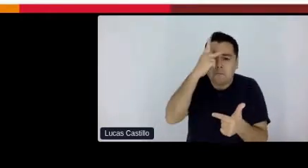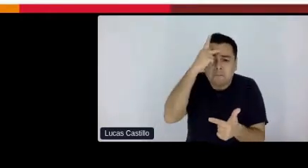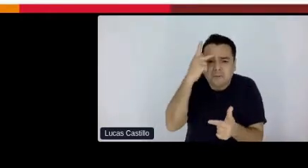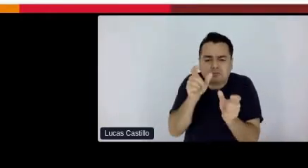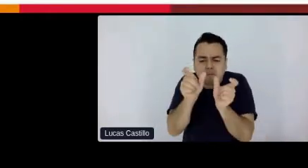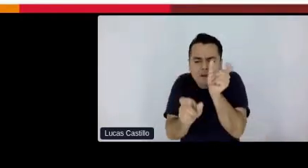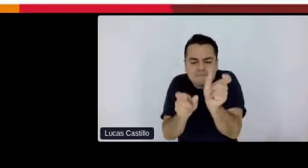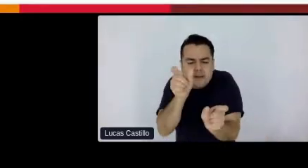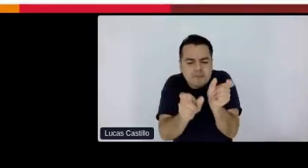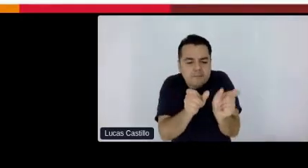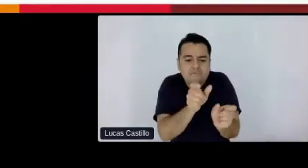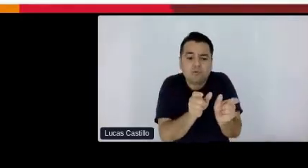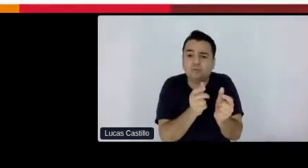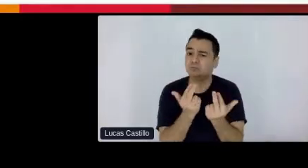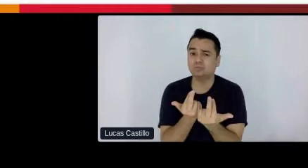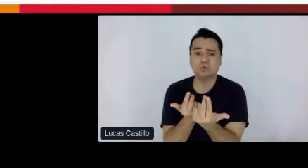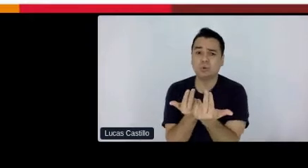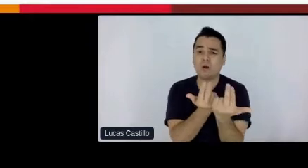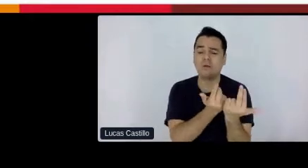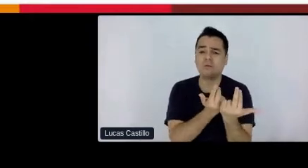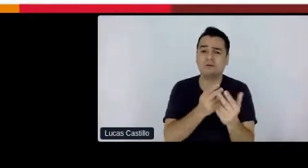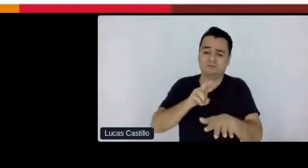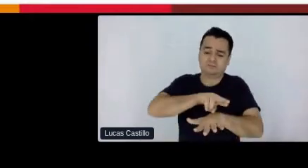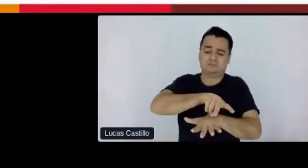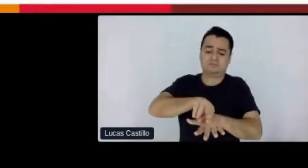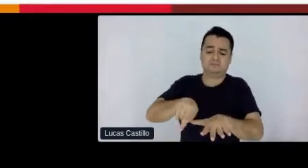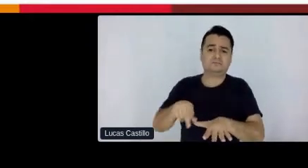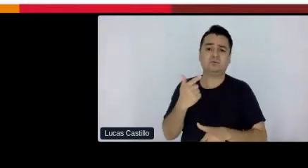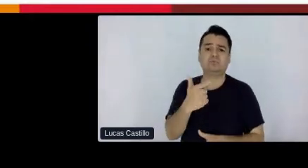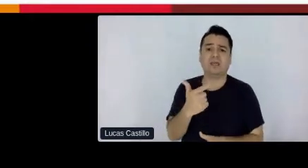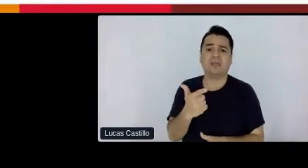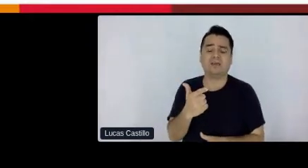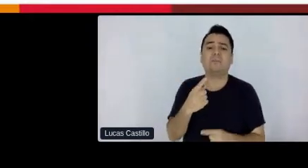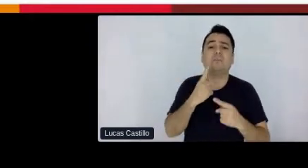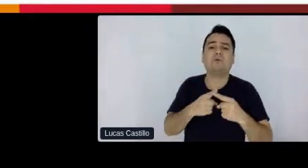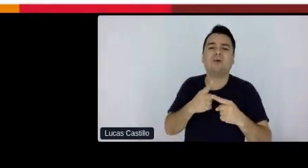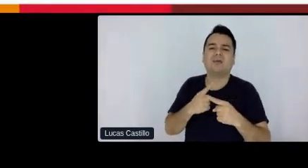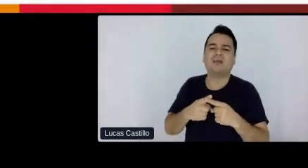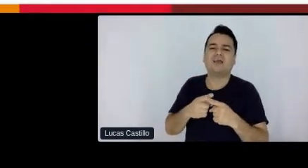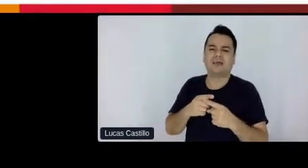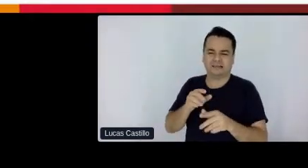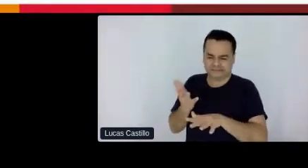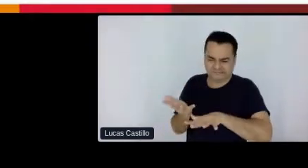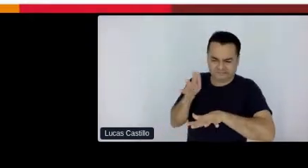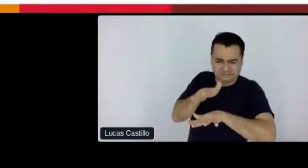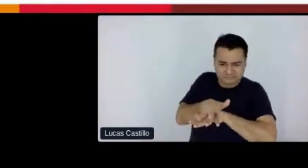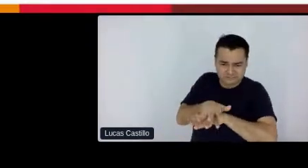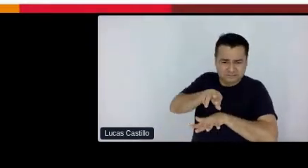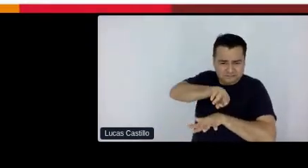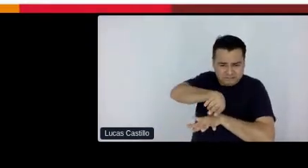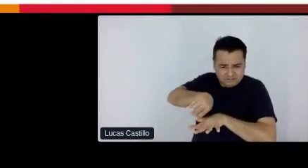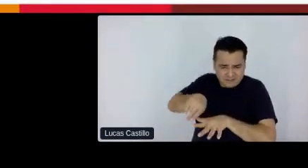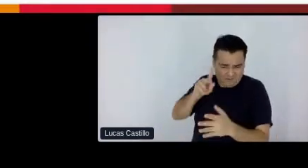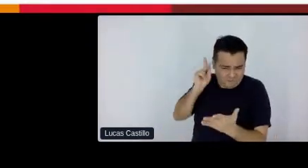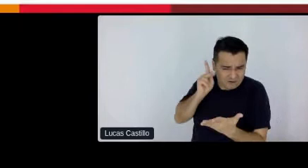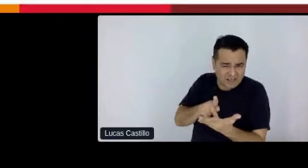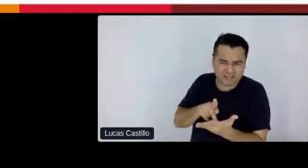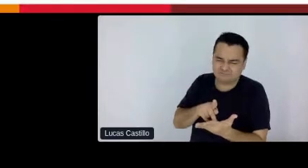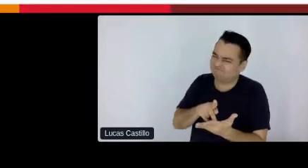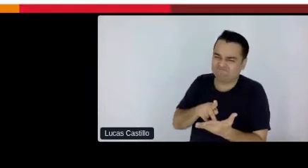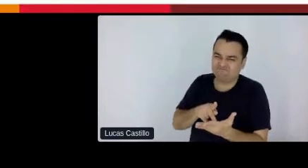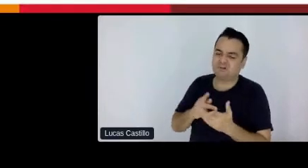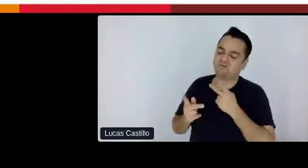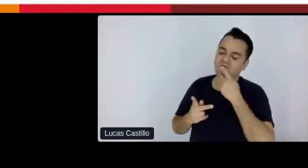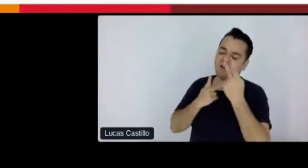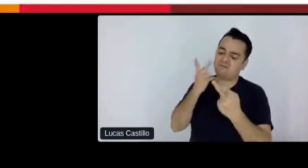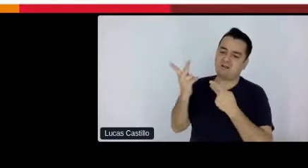da oportunidade de oxigenar ideias, apesar do discurso relacionado à inclusão ser muito bonito no papel ou